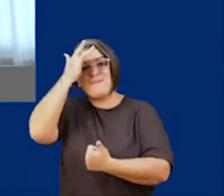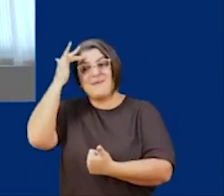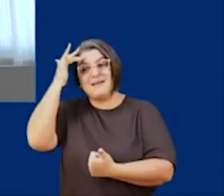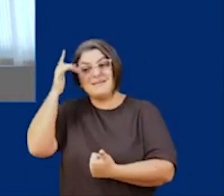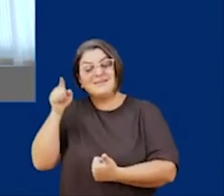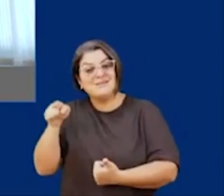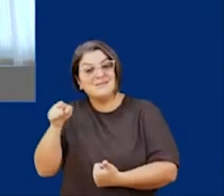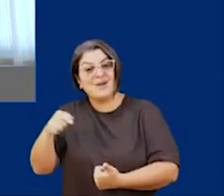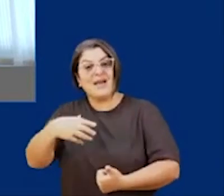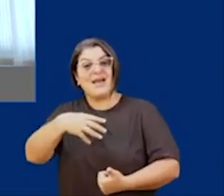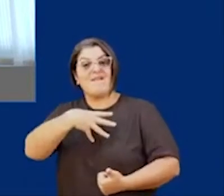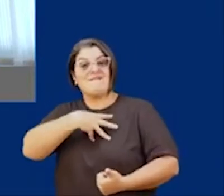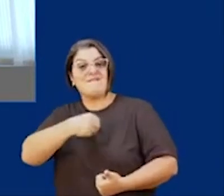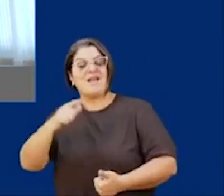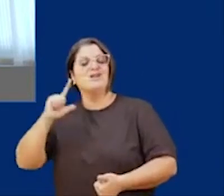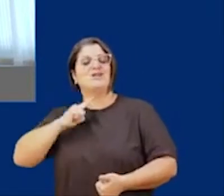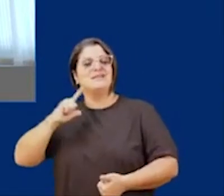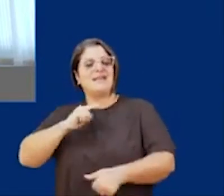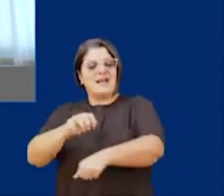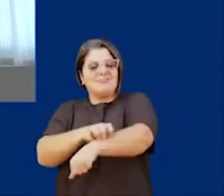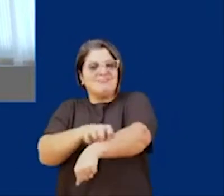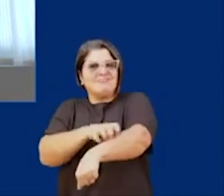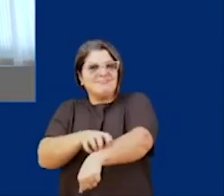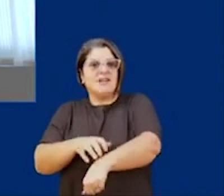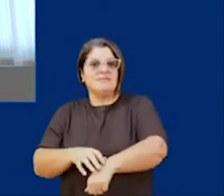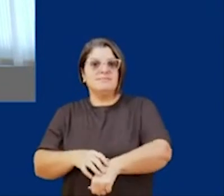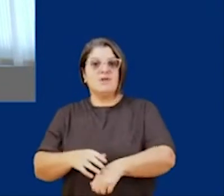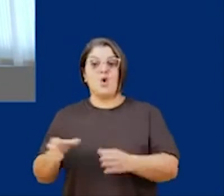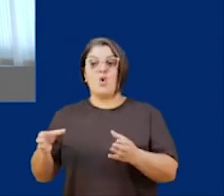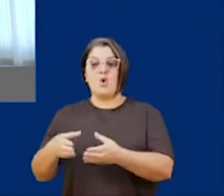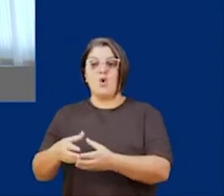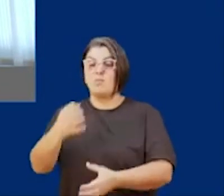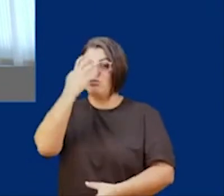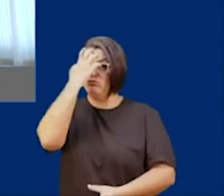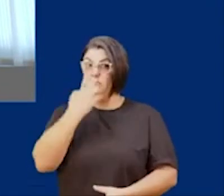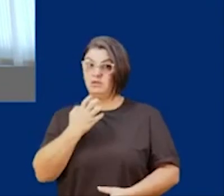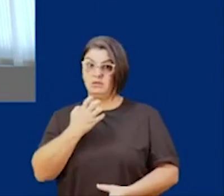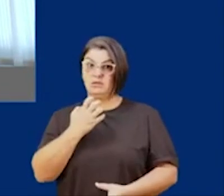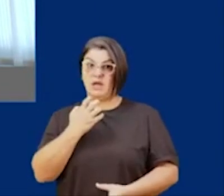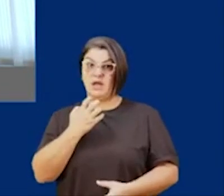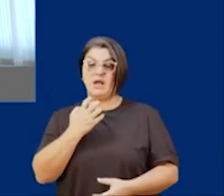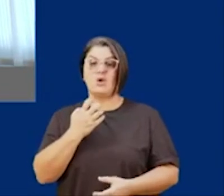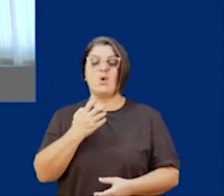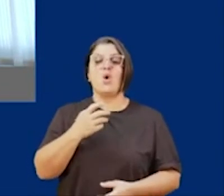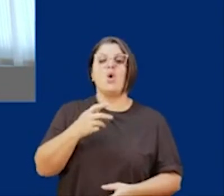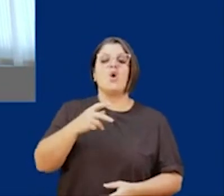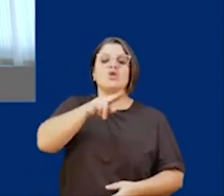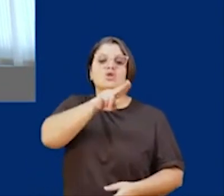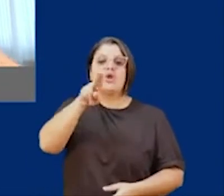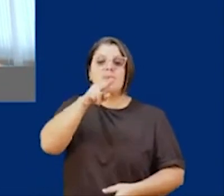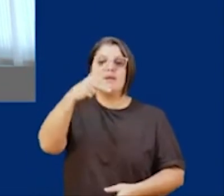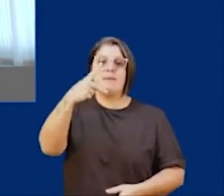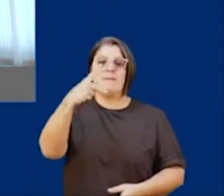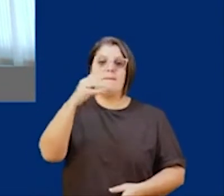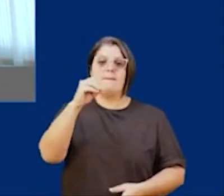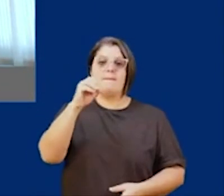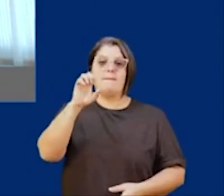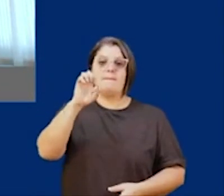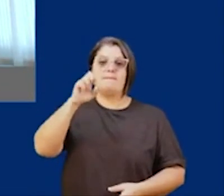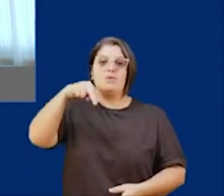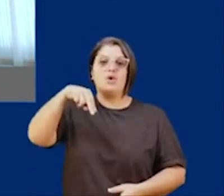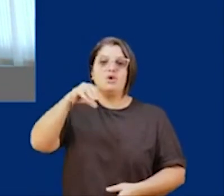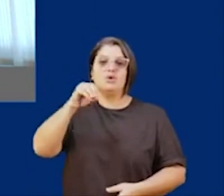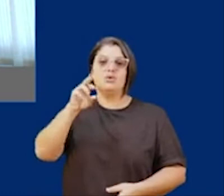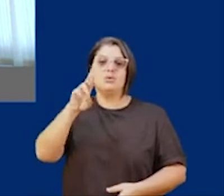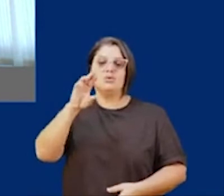tomo a liberdade de falar aqui de um grupo muito sério, que se chama Põe no Rótulo, que tem um braço do